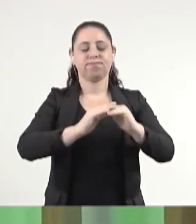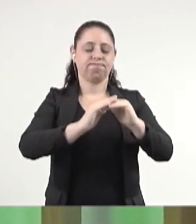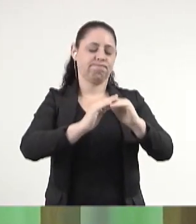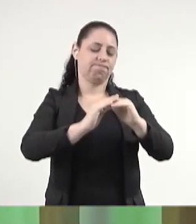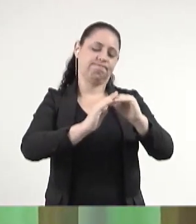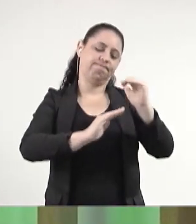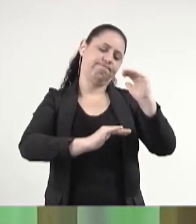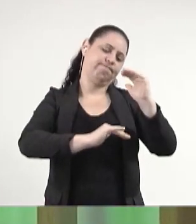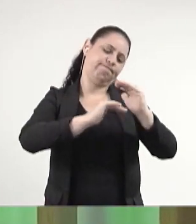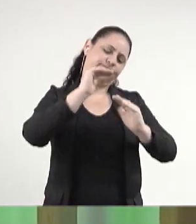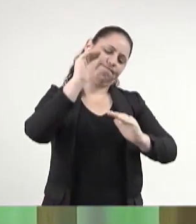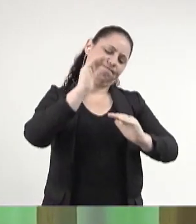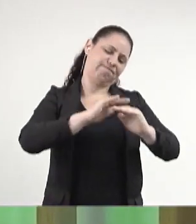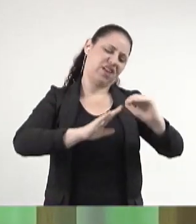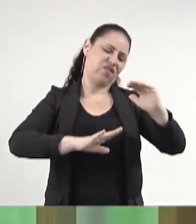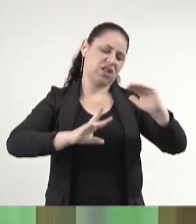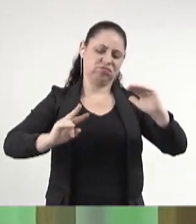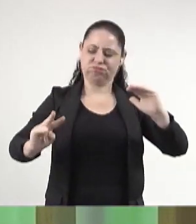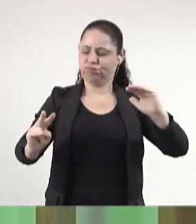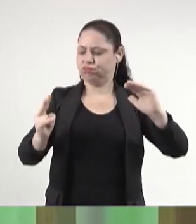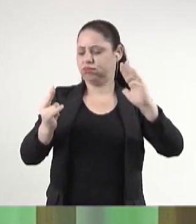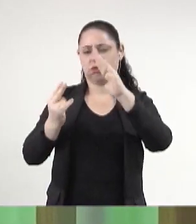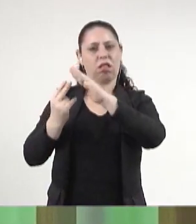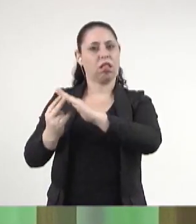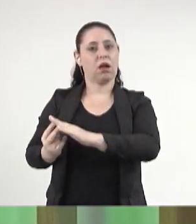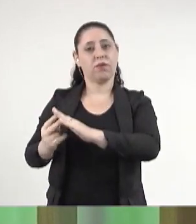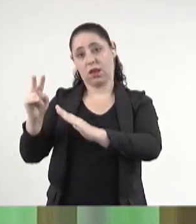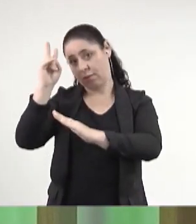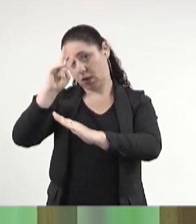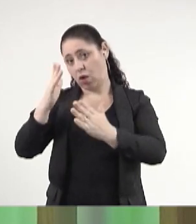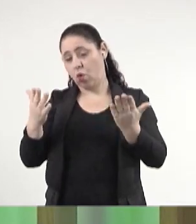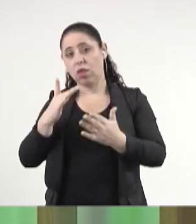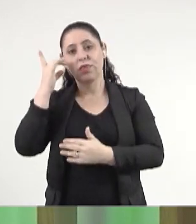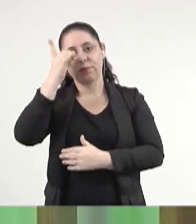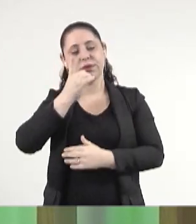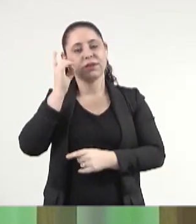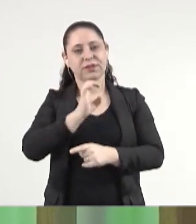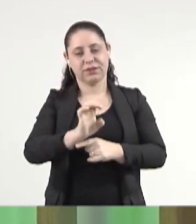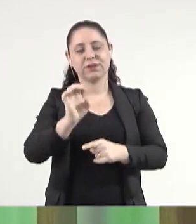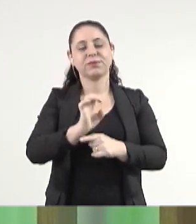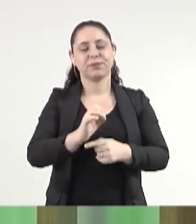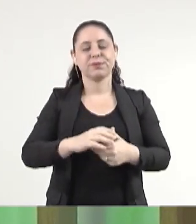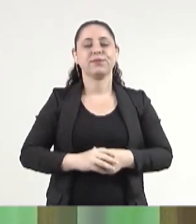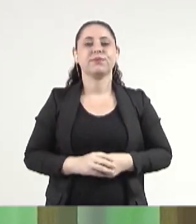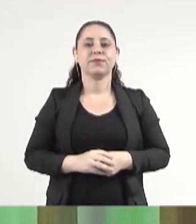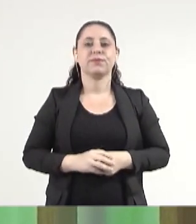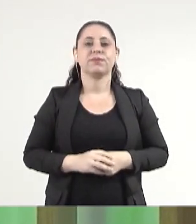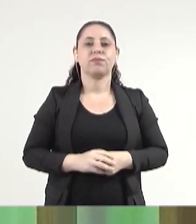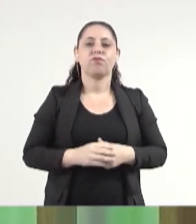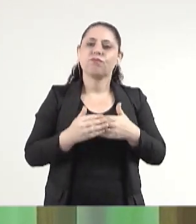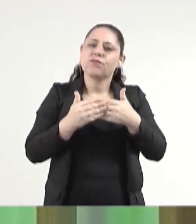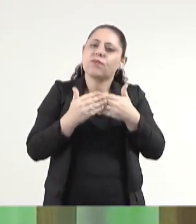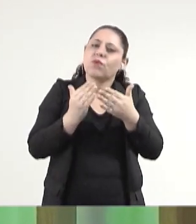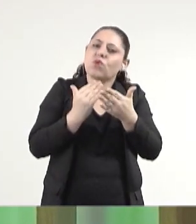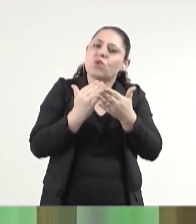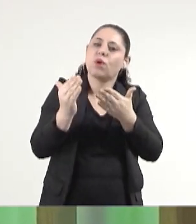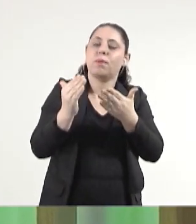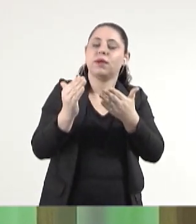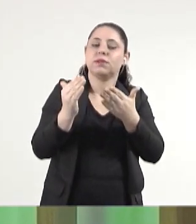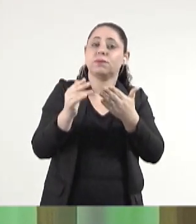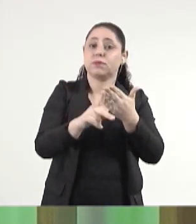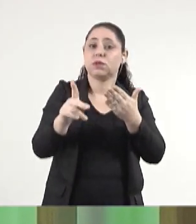profissão muitas vezes desvalorizada, mas que foi lembrada hoje pelos deputados estaduais. Logo no comecinho da sessão,